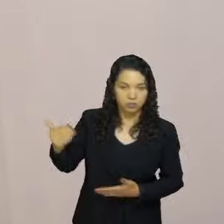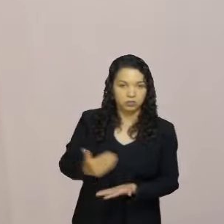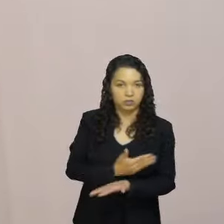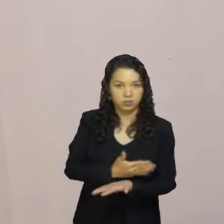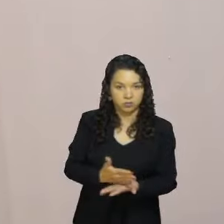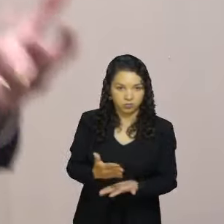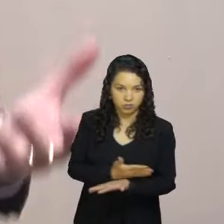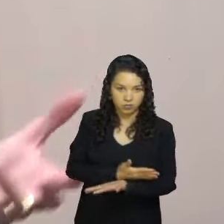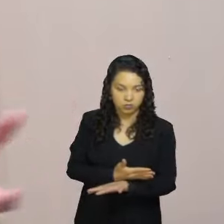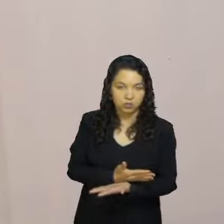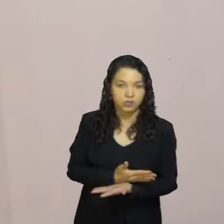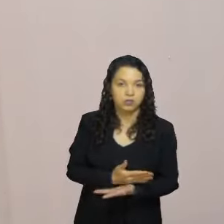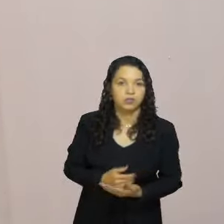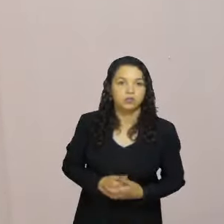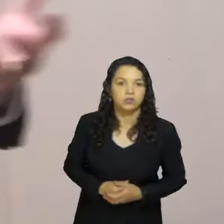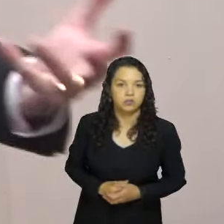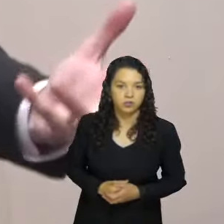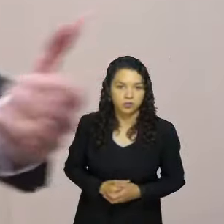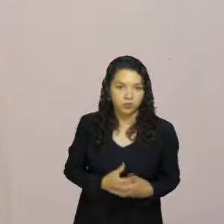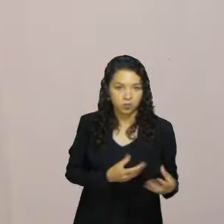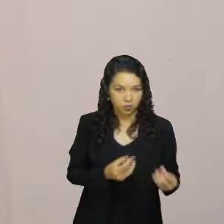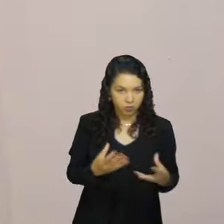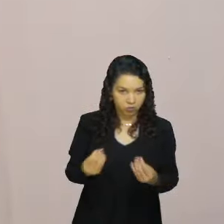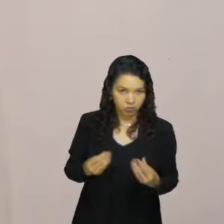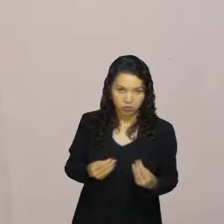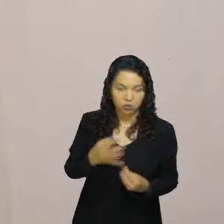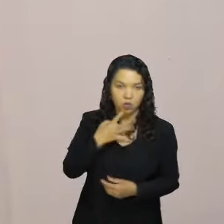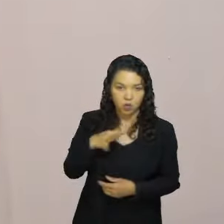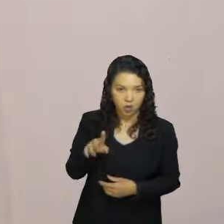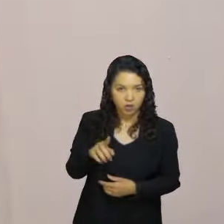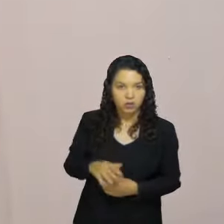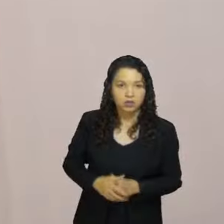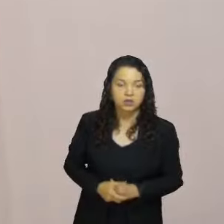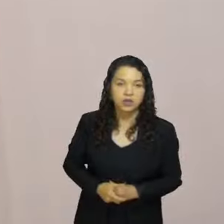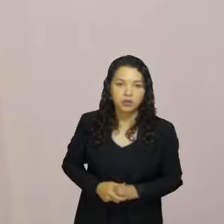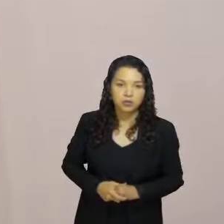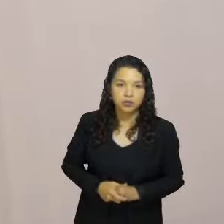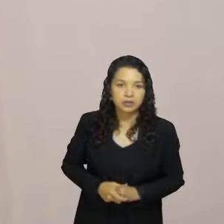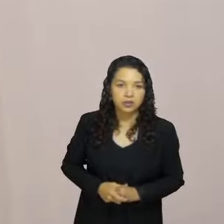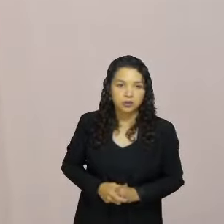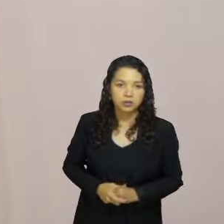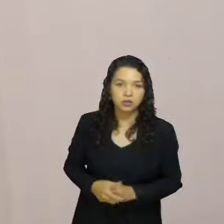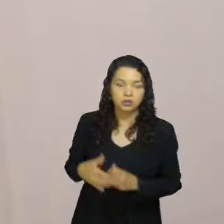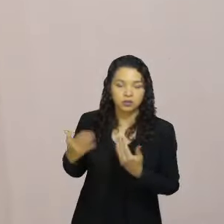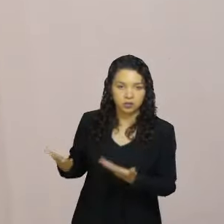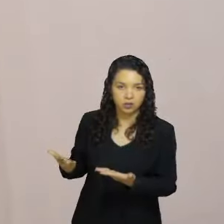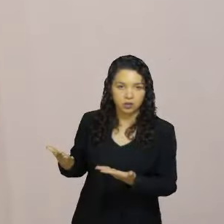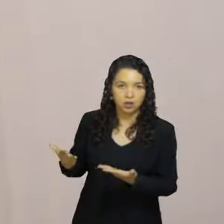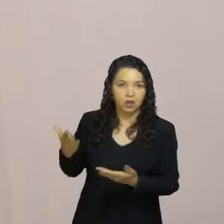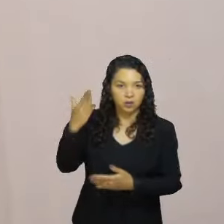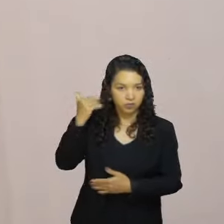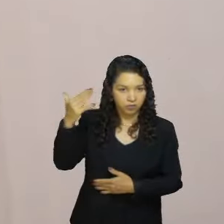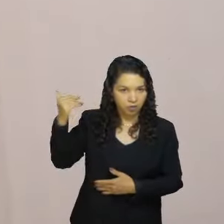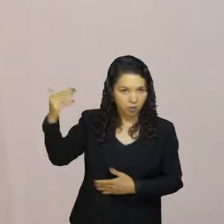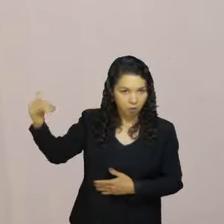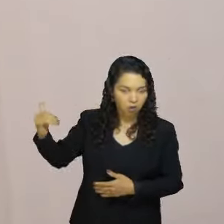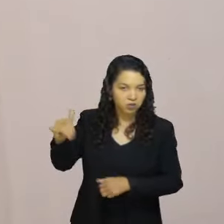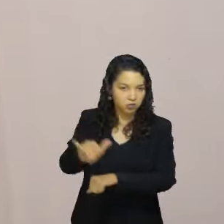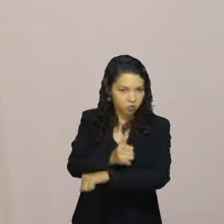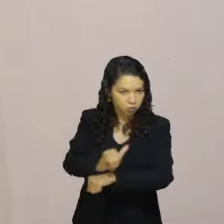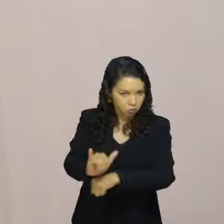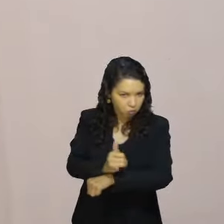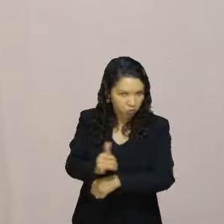né? Anônimos para muitos, mas influenciadores para tantos. Essas pessoas, supostamente celebridades,